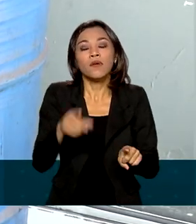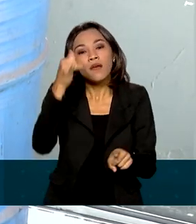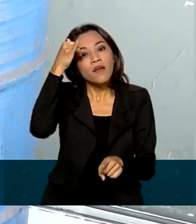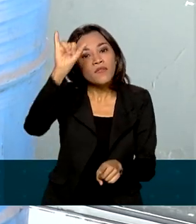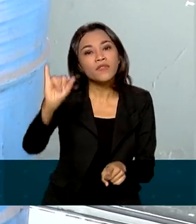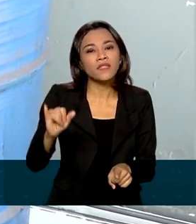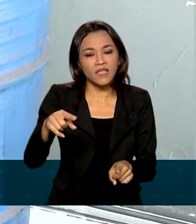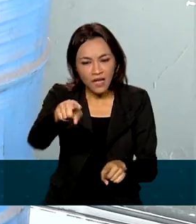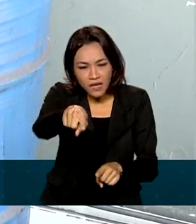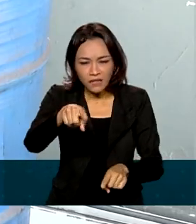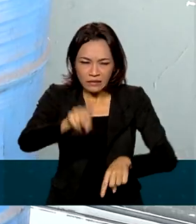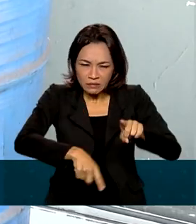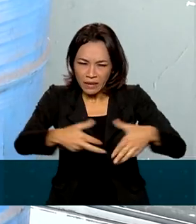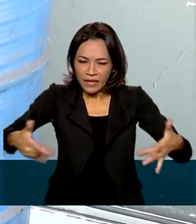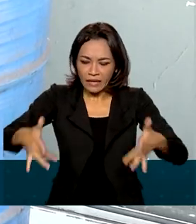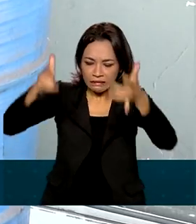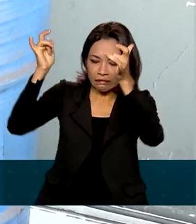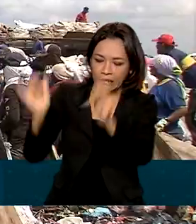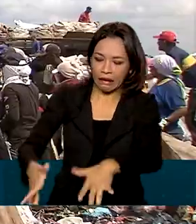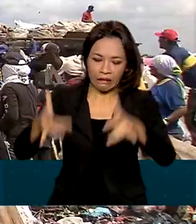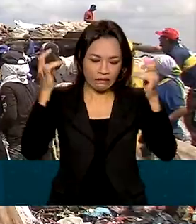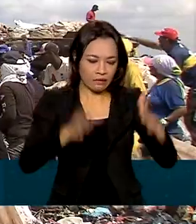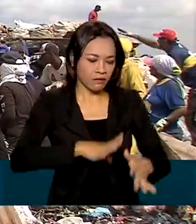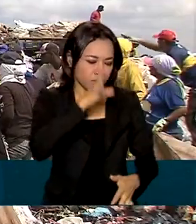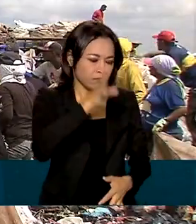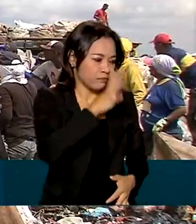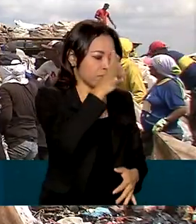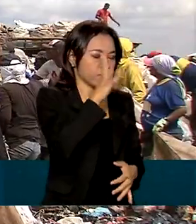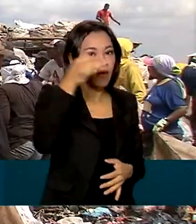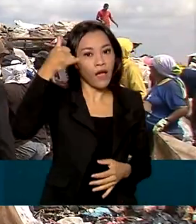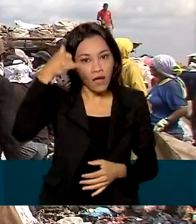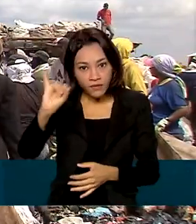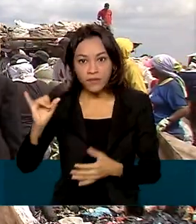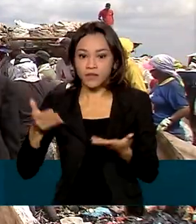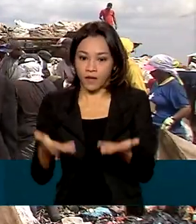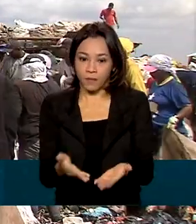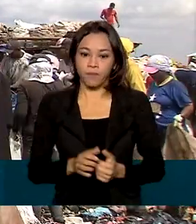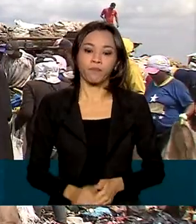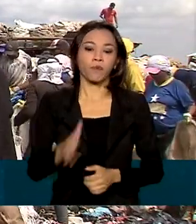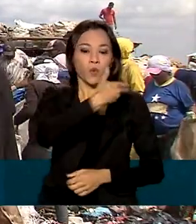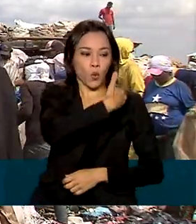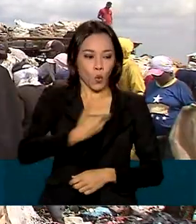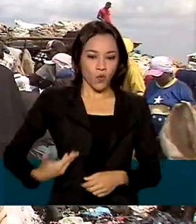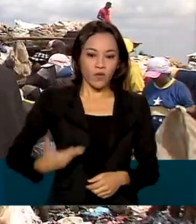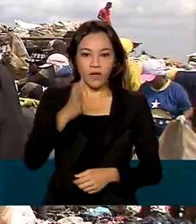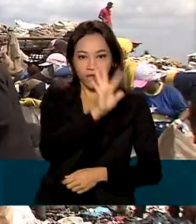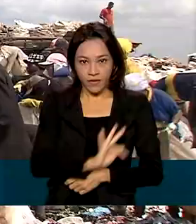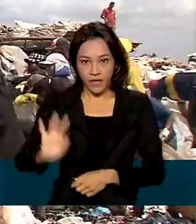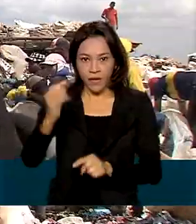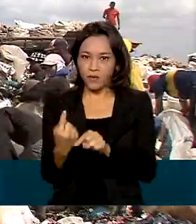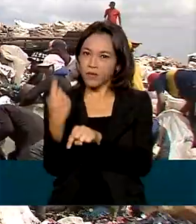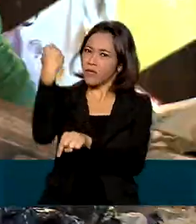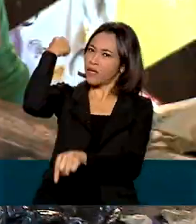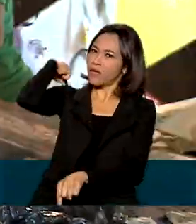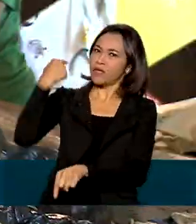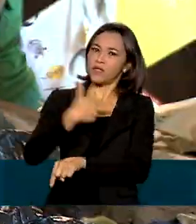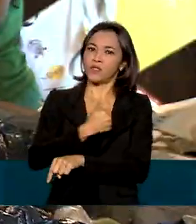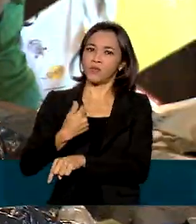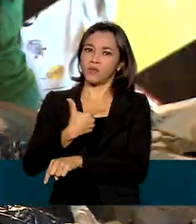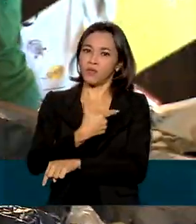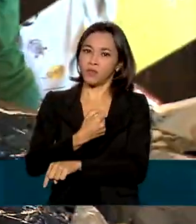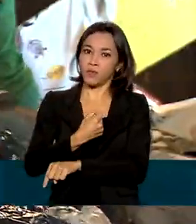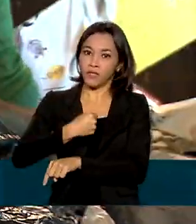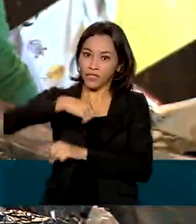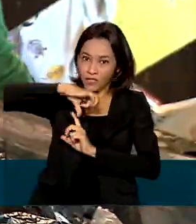descarte desses materiais em locais inadequados. O governo federal mantém desde 2019 o programa Lixão Zero, para